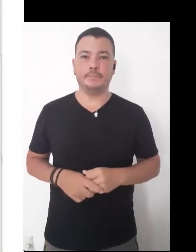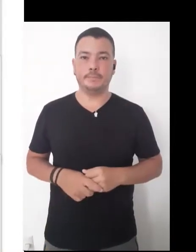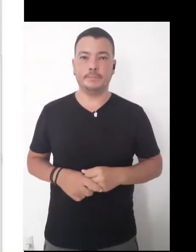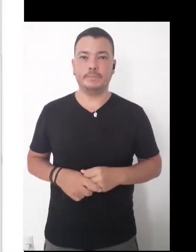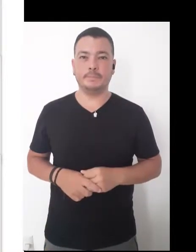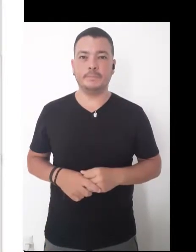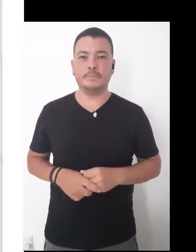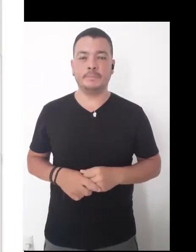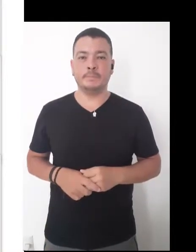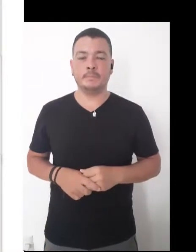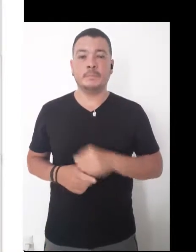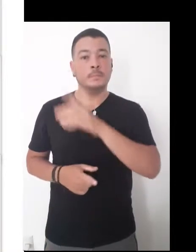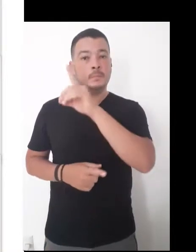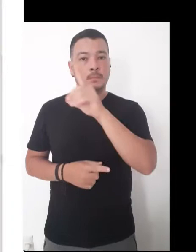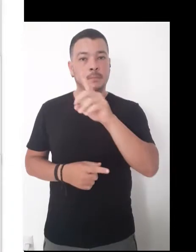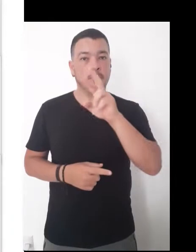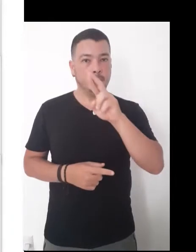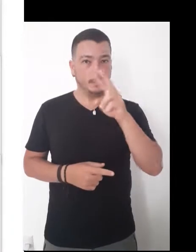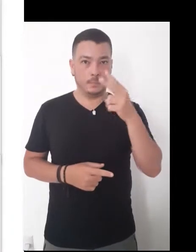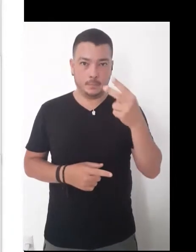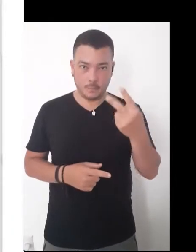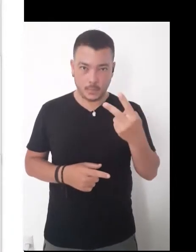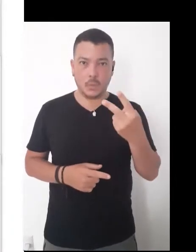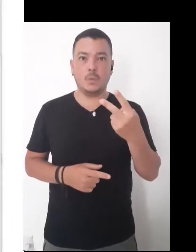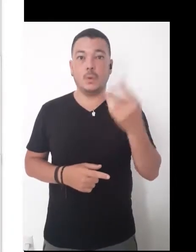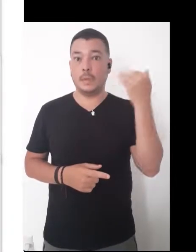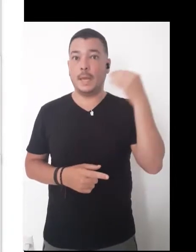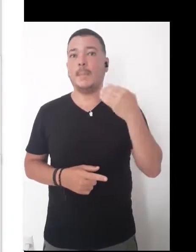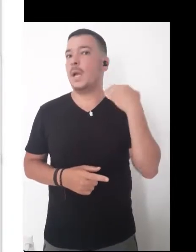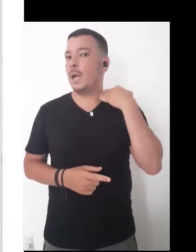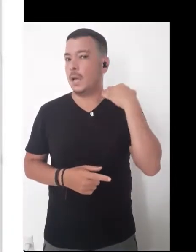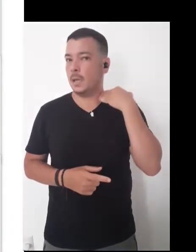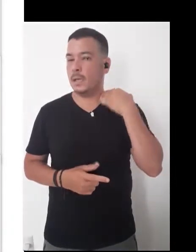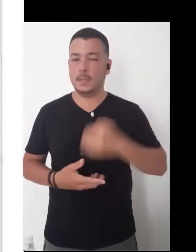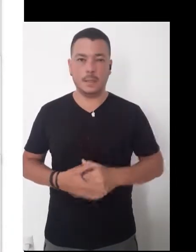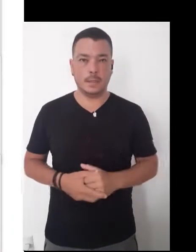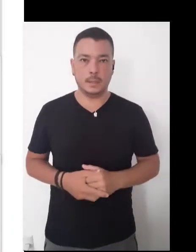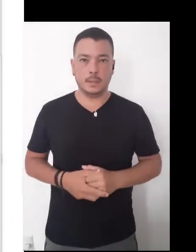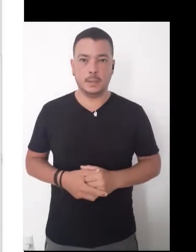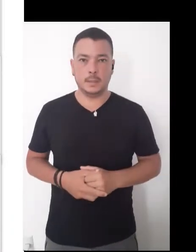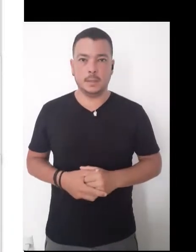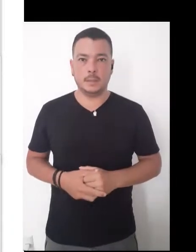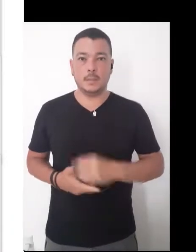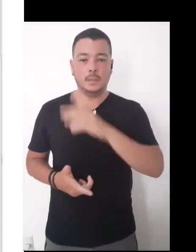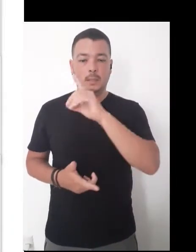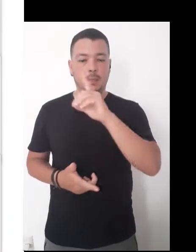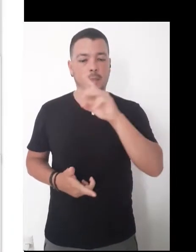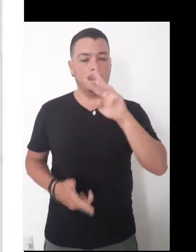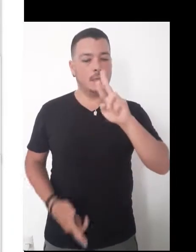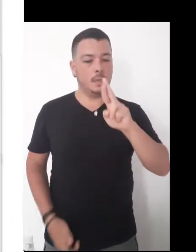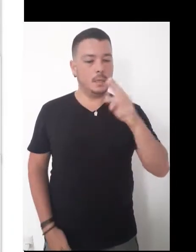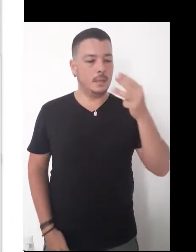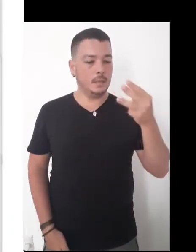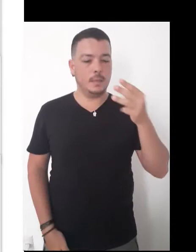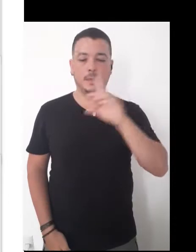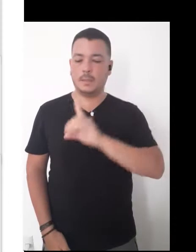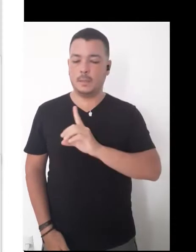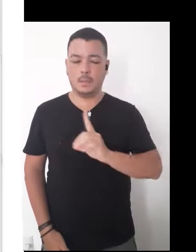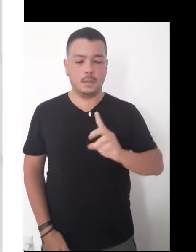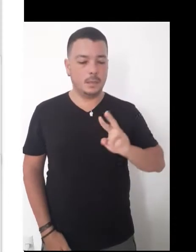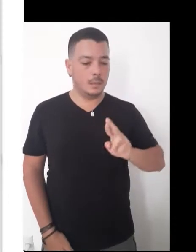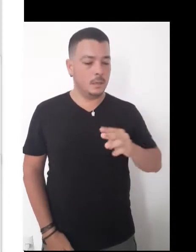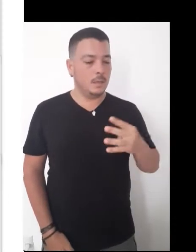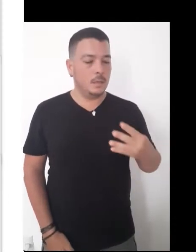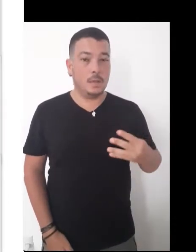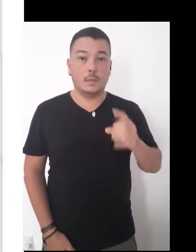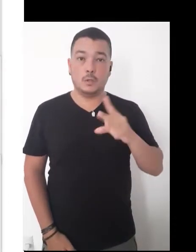surgir o DDR2 e bem mais cara à época, né? Aqui é um DDR2, DDR3, DDR4. Já adiantando para